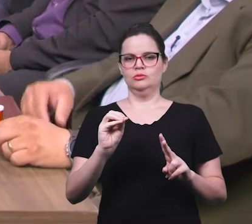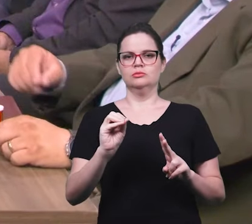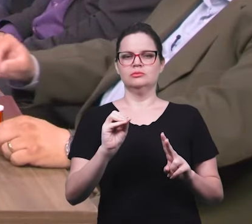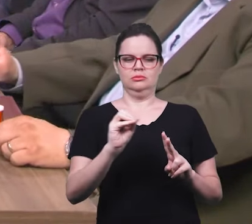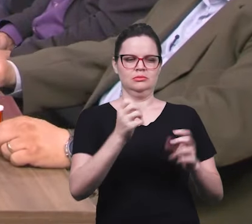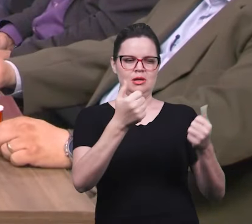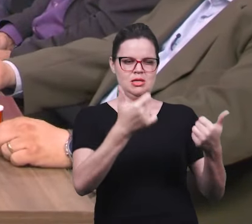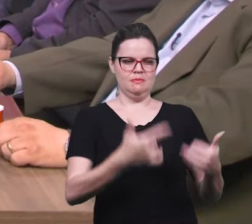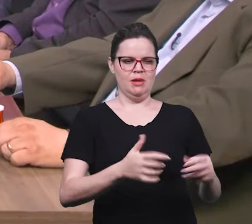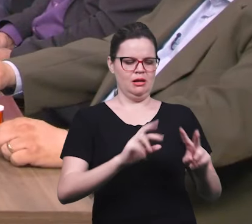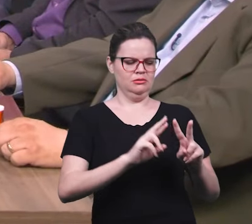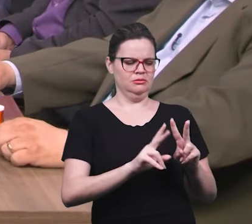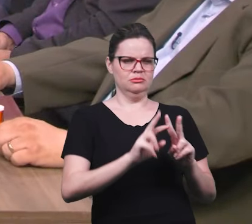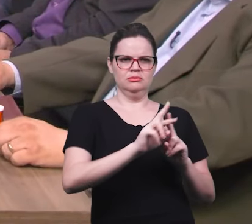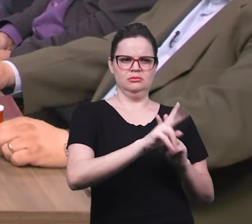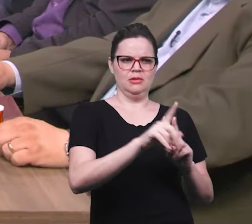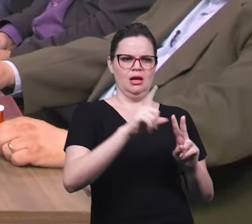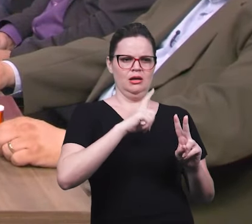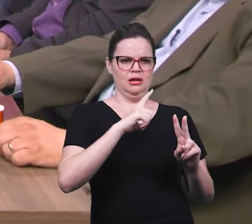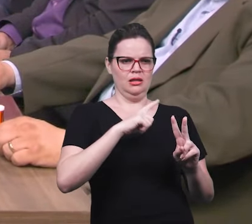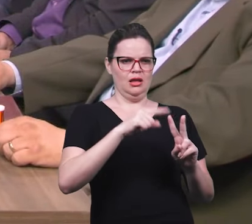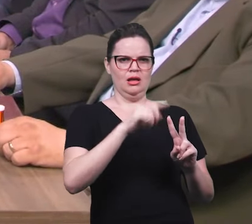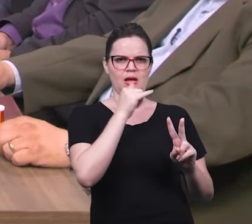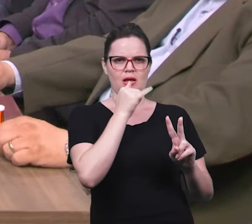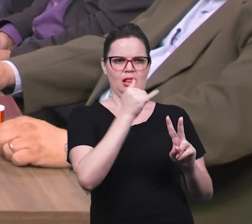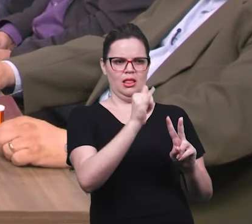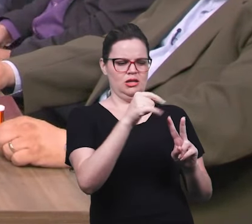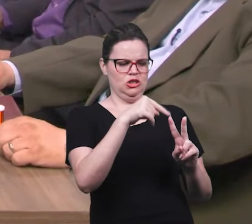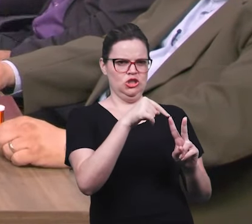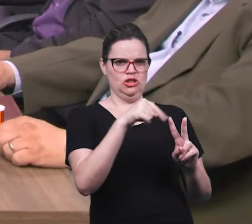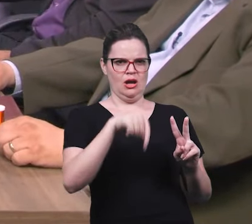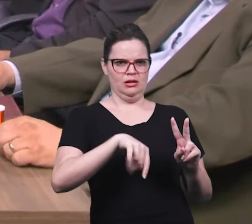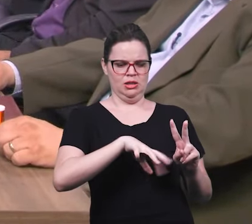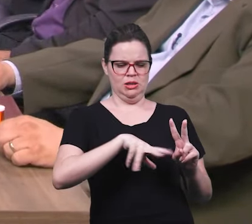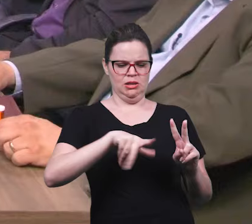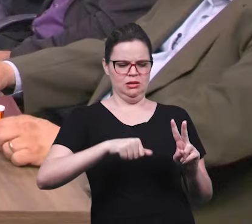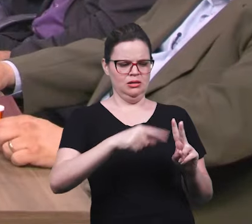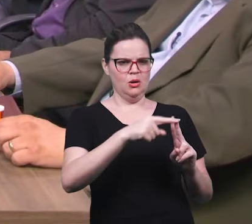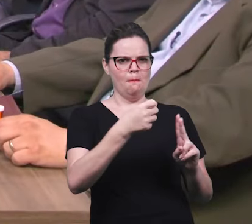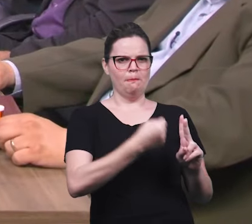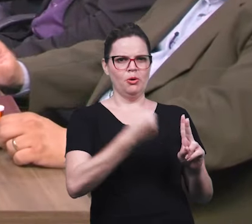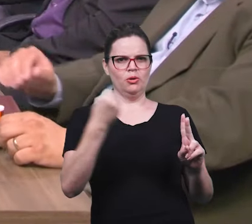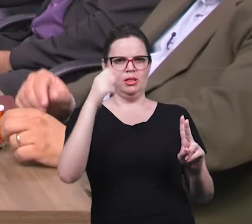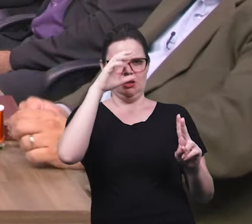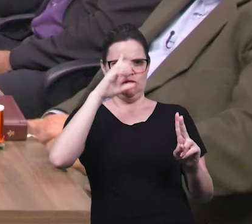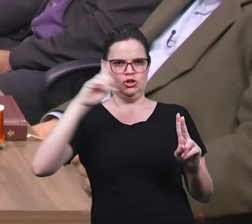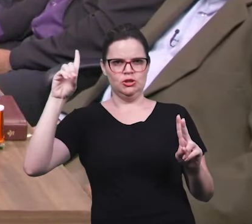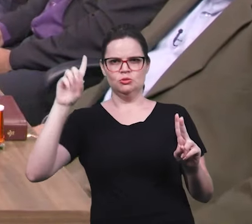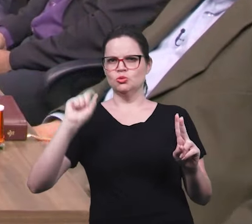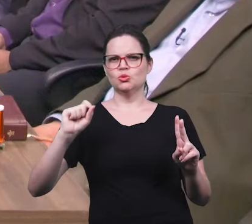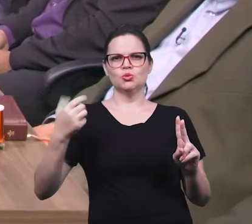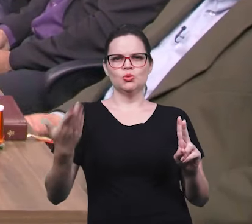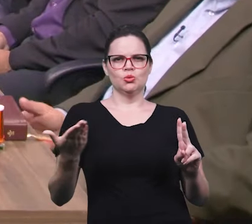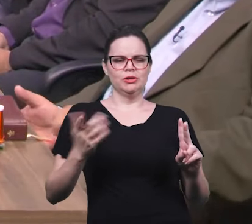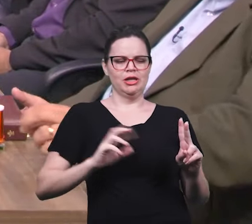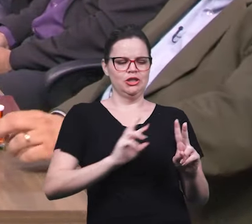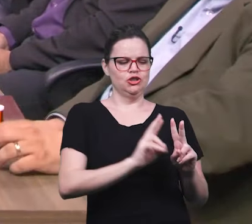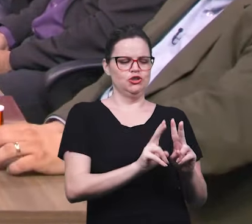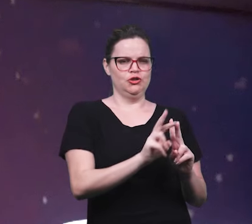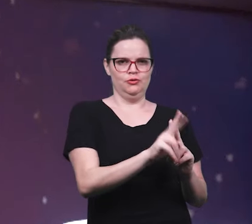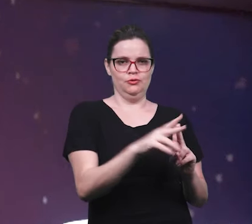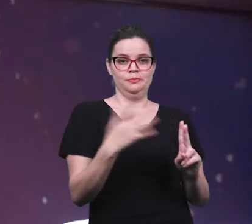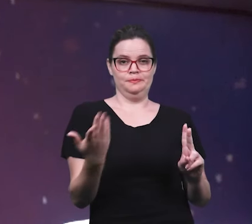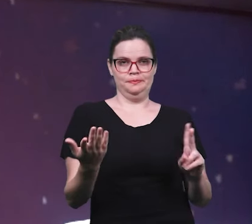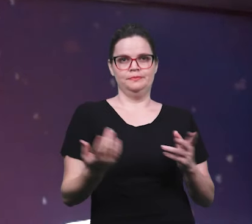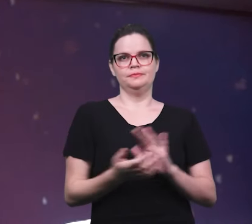e a energéia, esse poder energético na obra criadora e o poder de Deus. Amém. Willer, para a gente